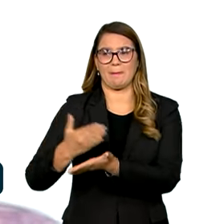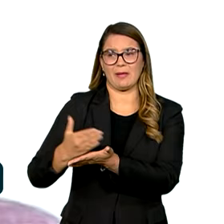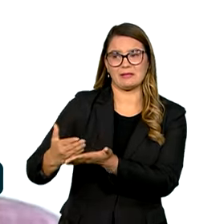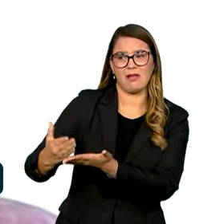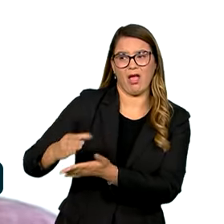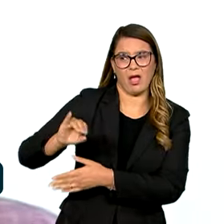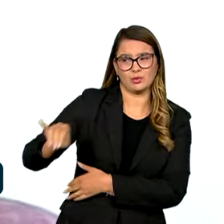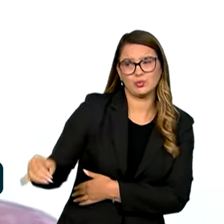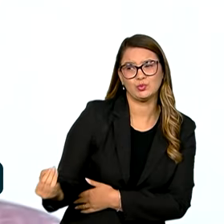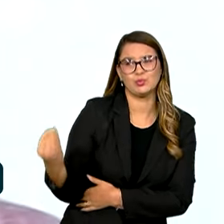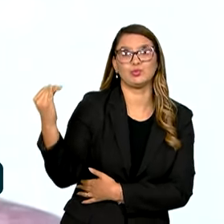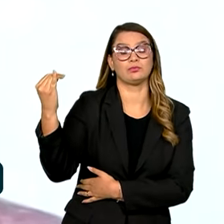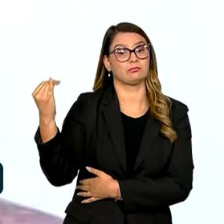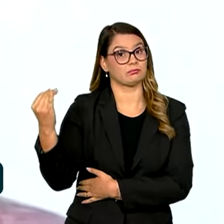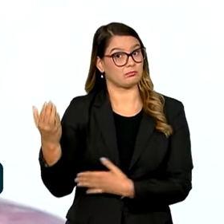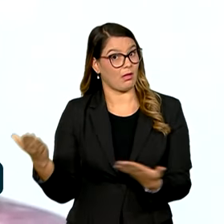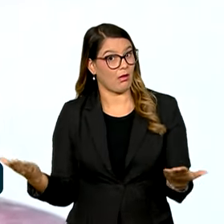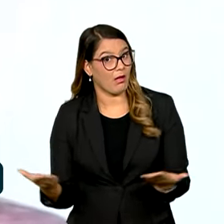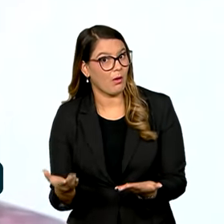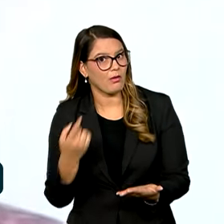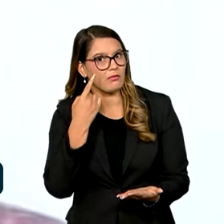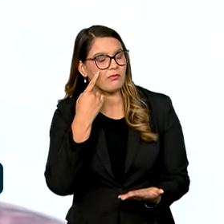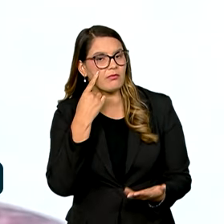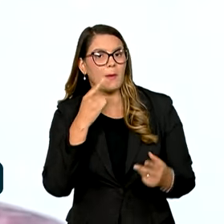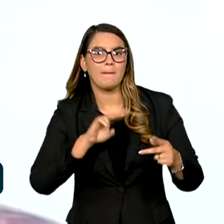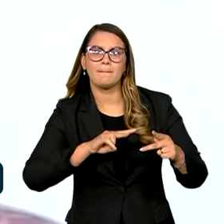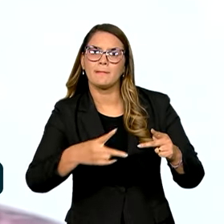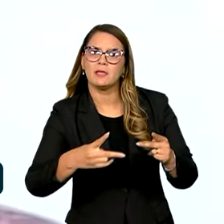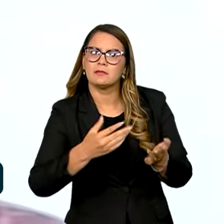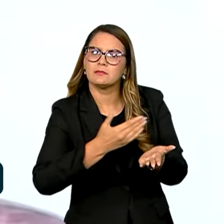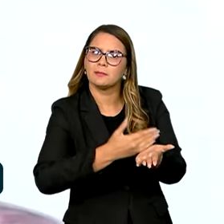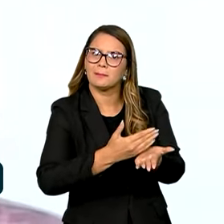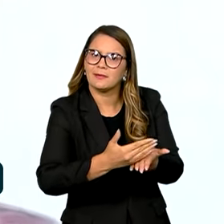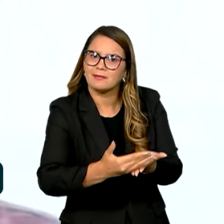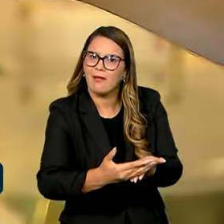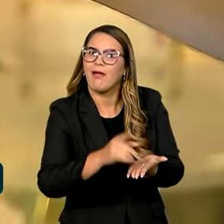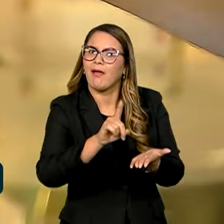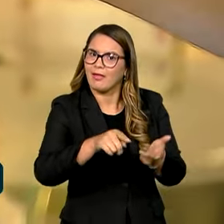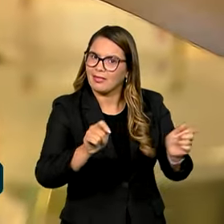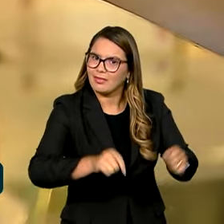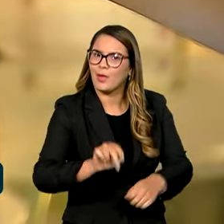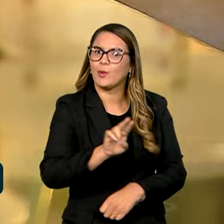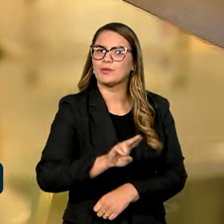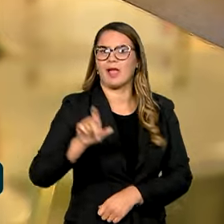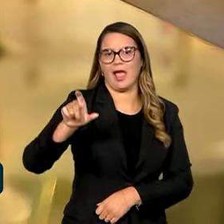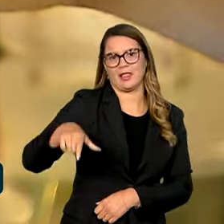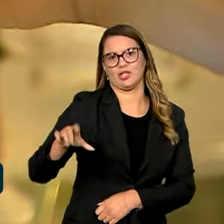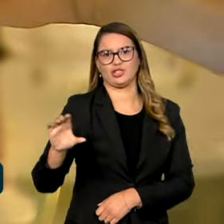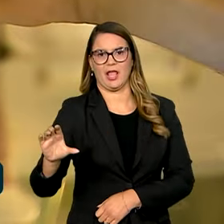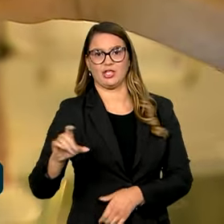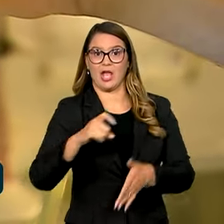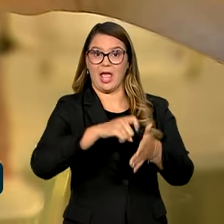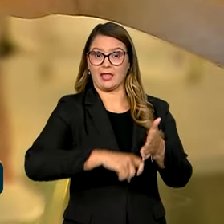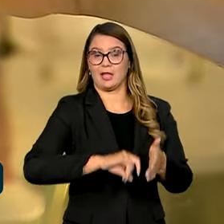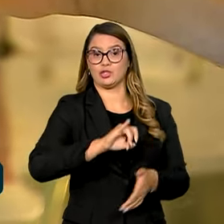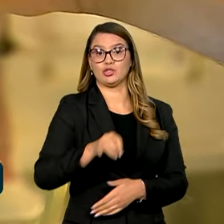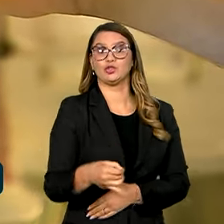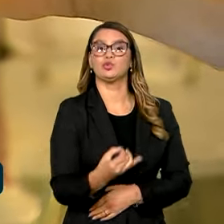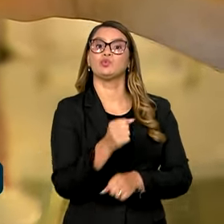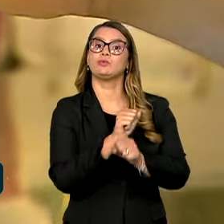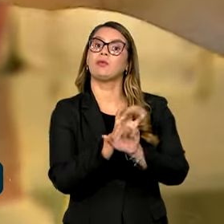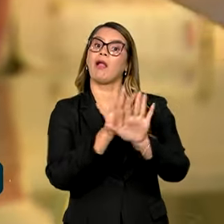juros. E a gente vê o Pix parcelado como uma alternativa ao uso do cartão de crédito, em que as taxas de juros vão ser muito mais